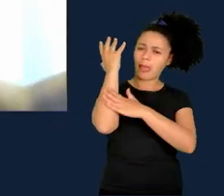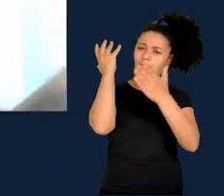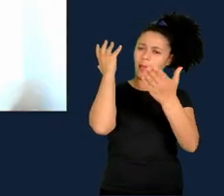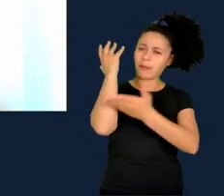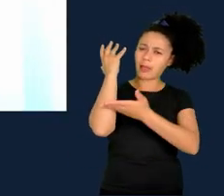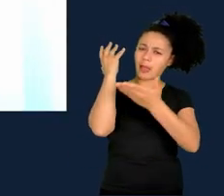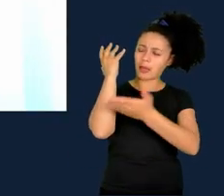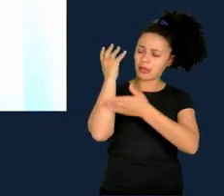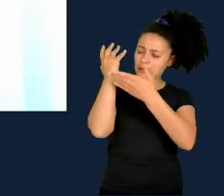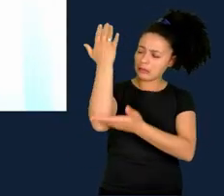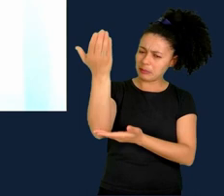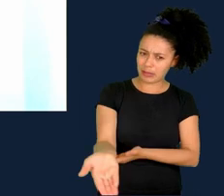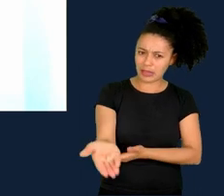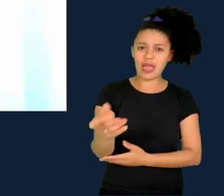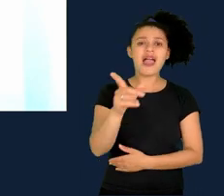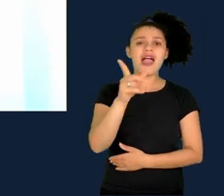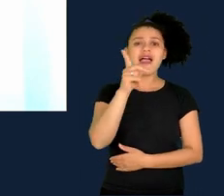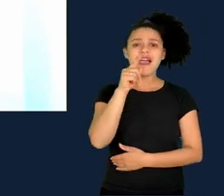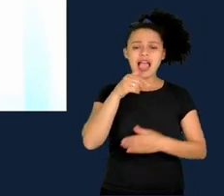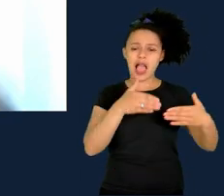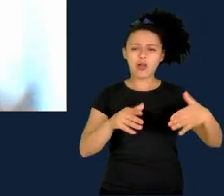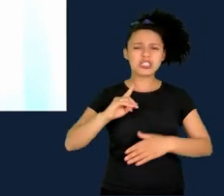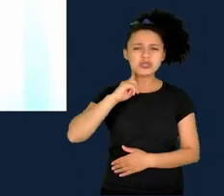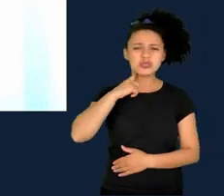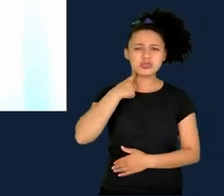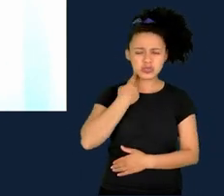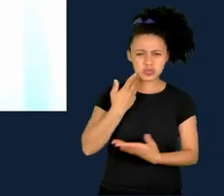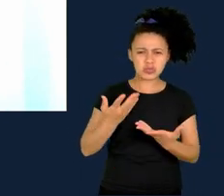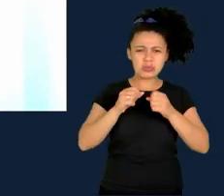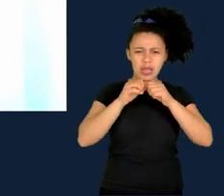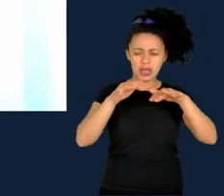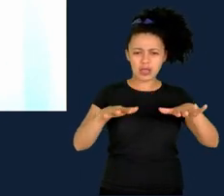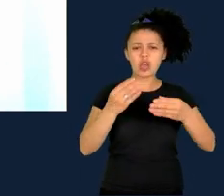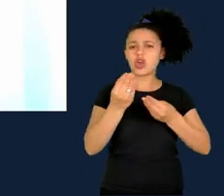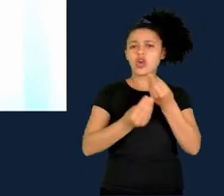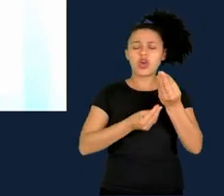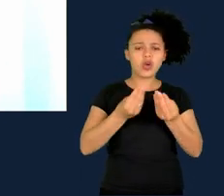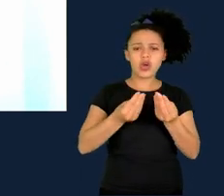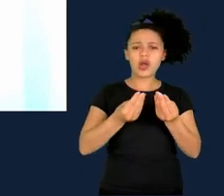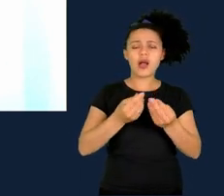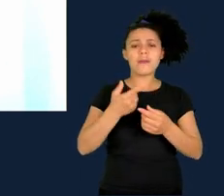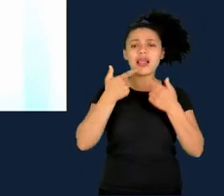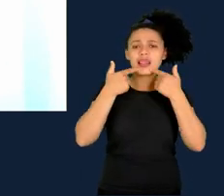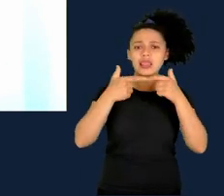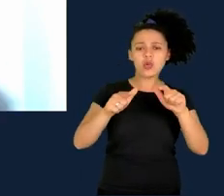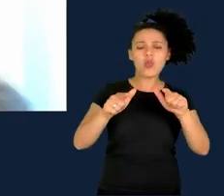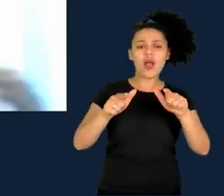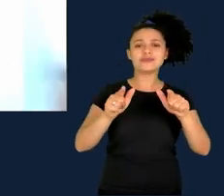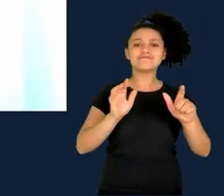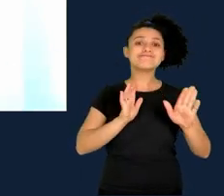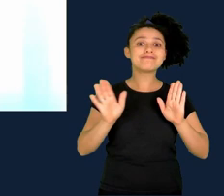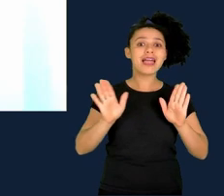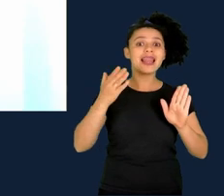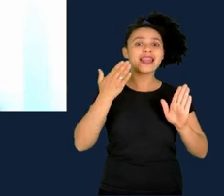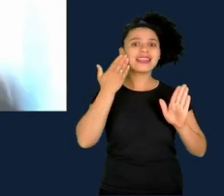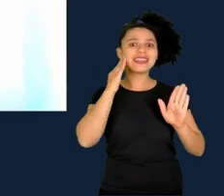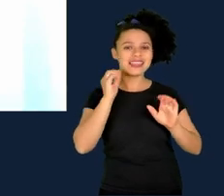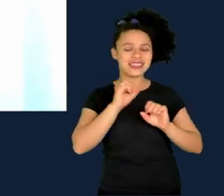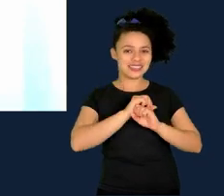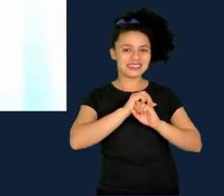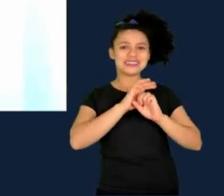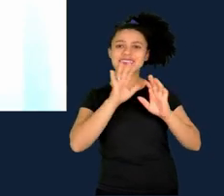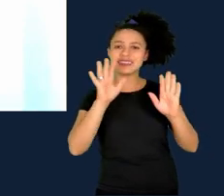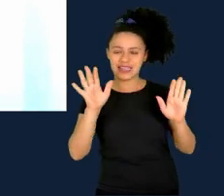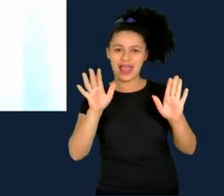de rios? É, buscar um meio, né? Uma linguagem que seja acessível para